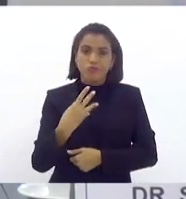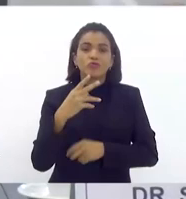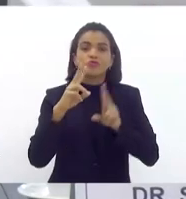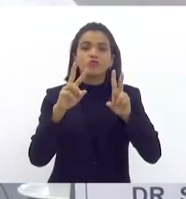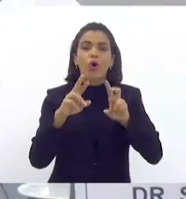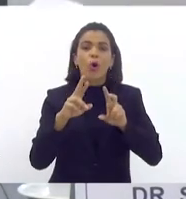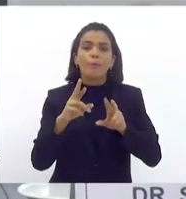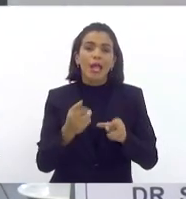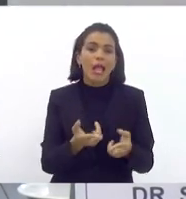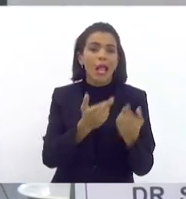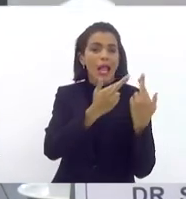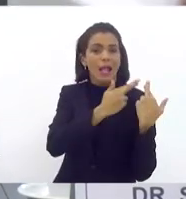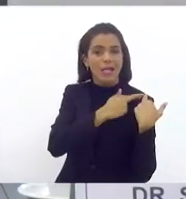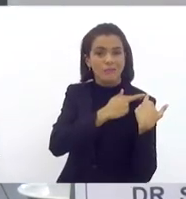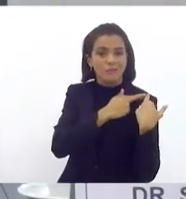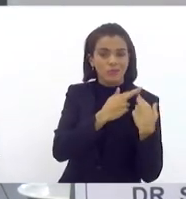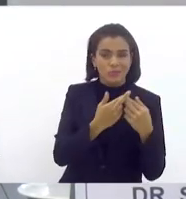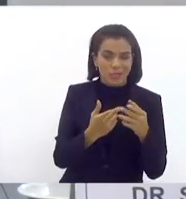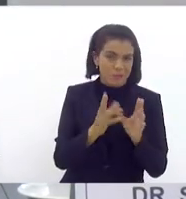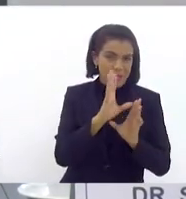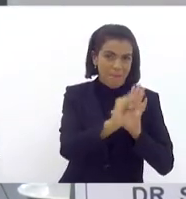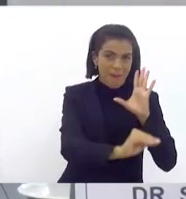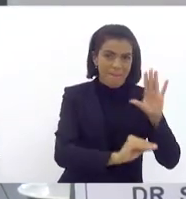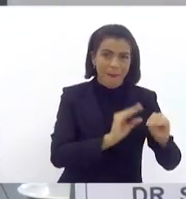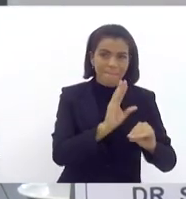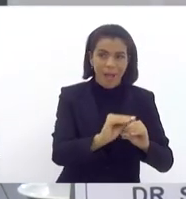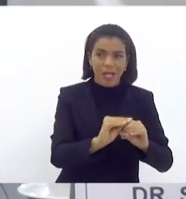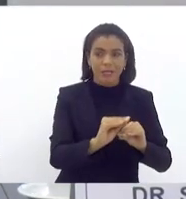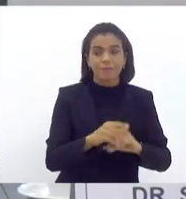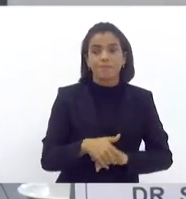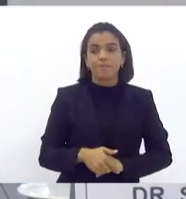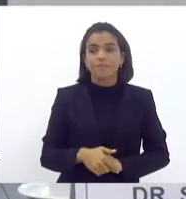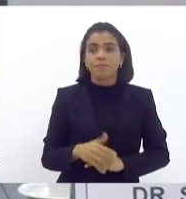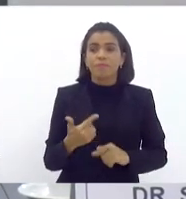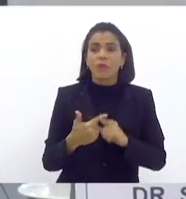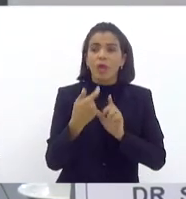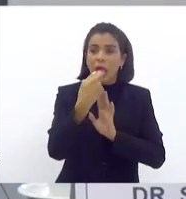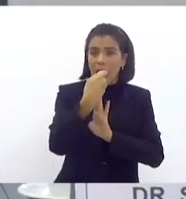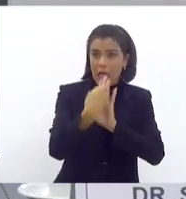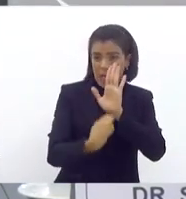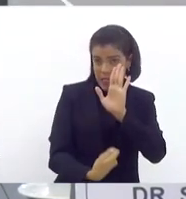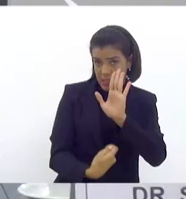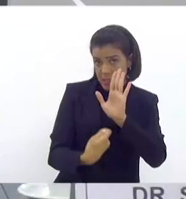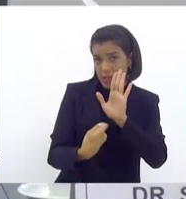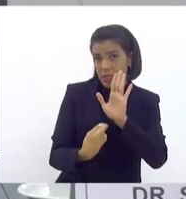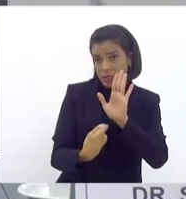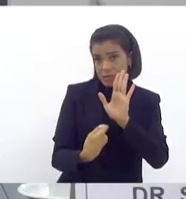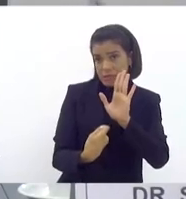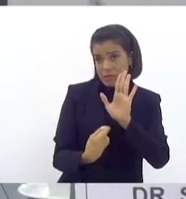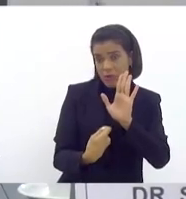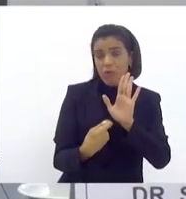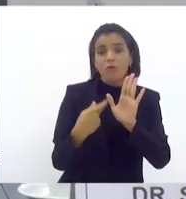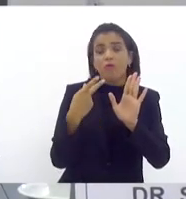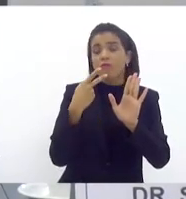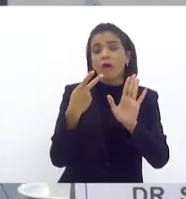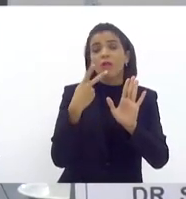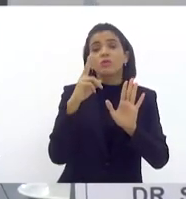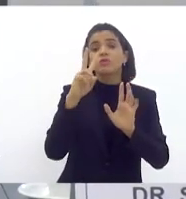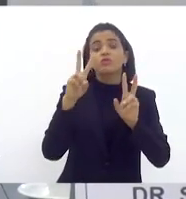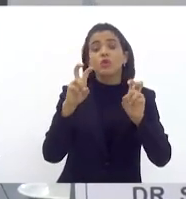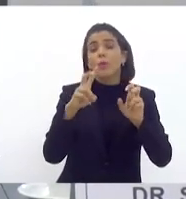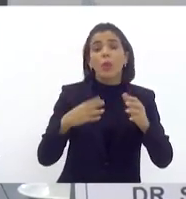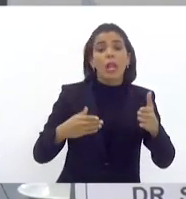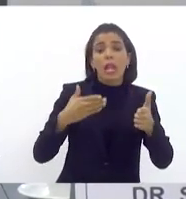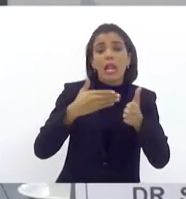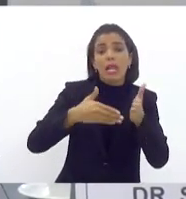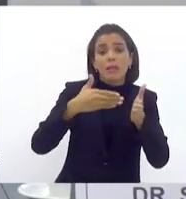competência, que eu discordo, me permito discordar, porque a redação apresentada pelos autores fala nos limites da sua